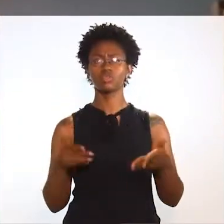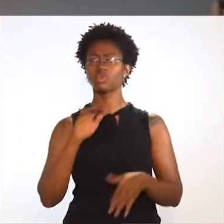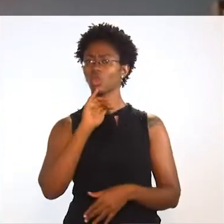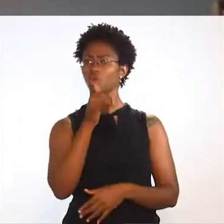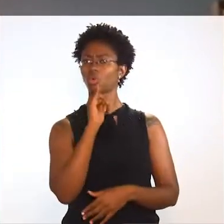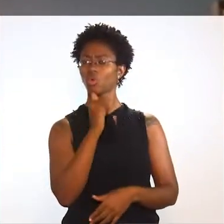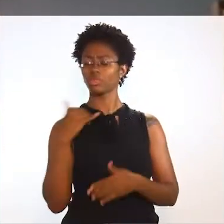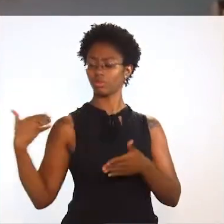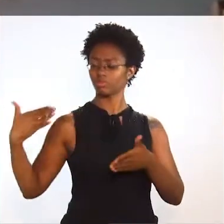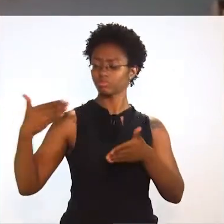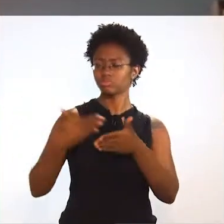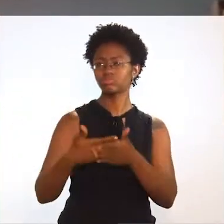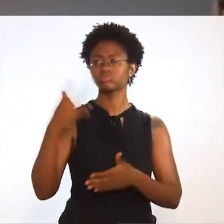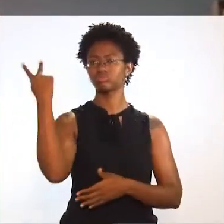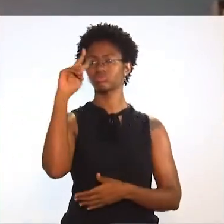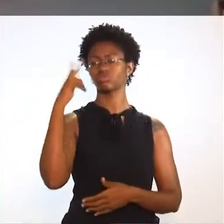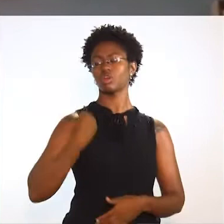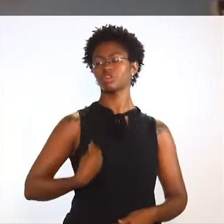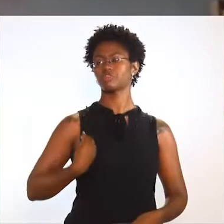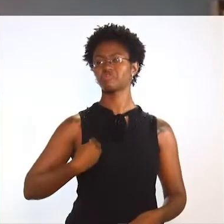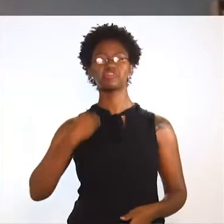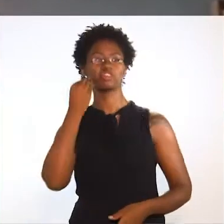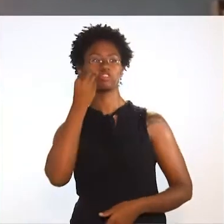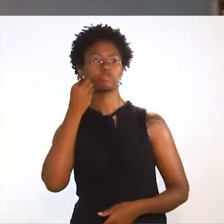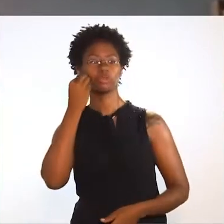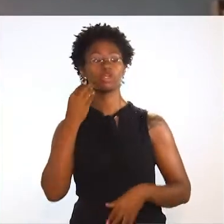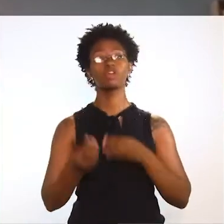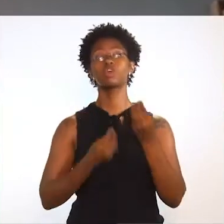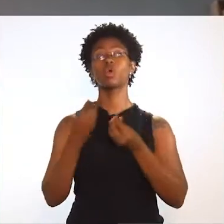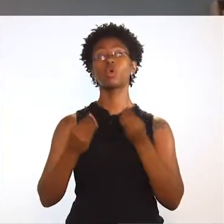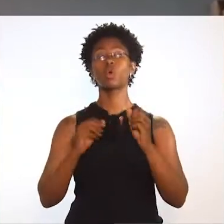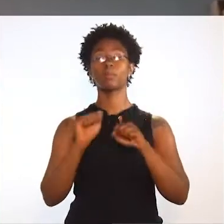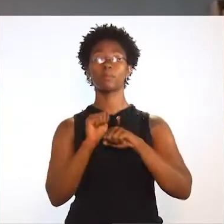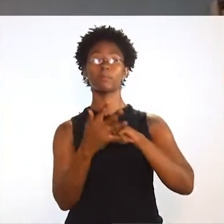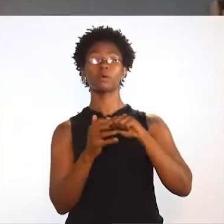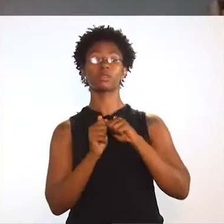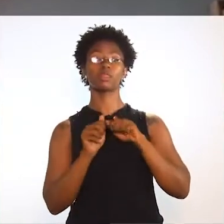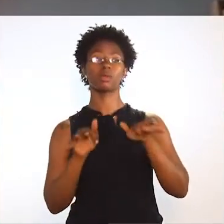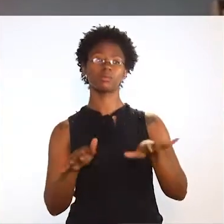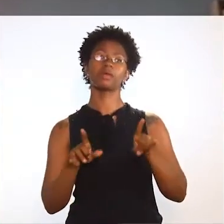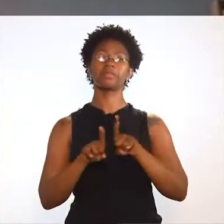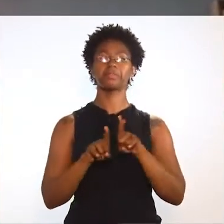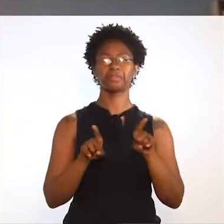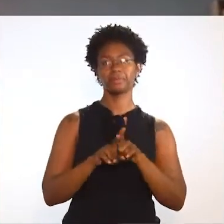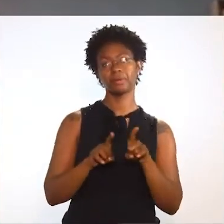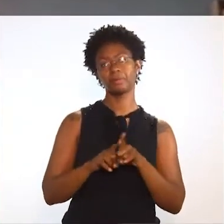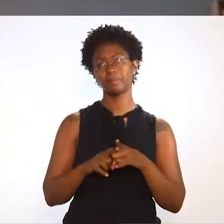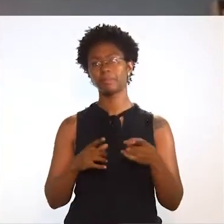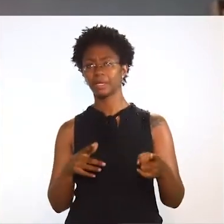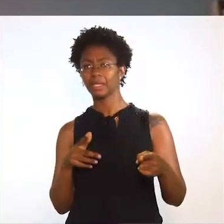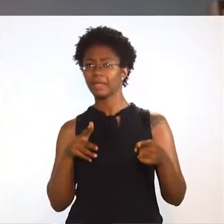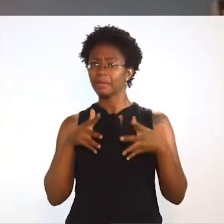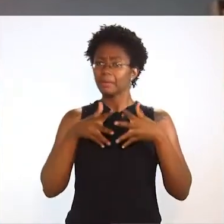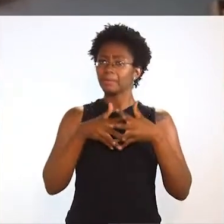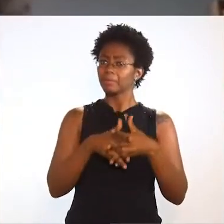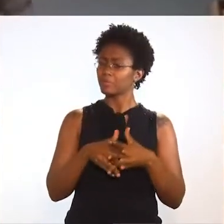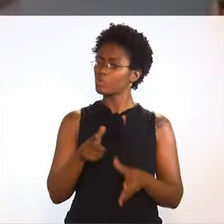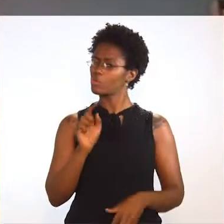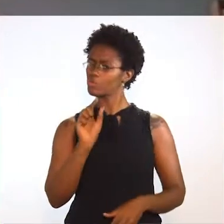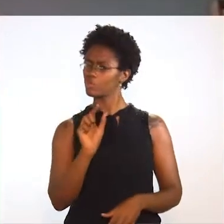um pouco da sua trajetória, da sua história e de como a pandemia também afetou os seus negócios.